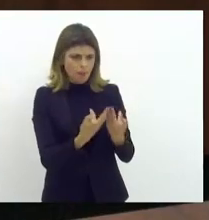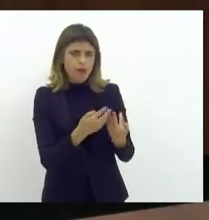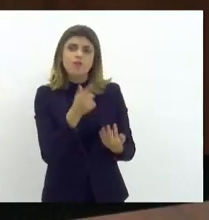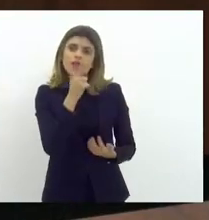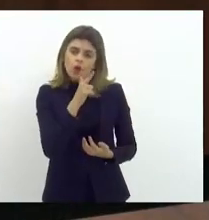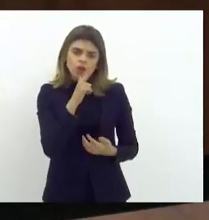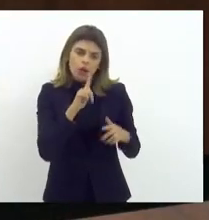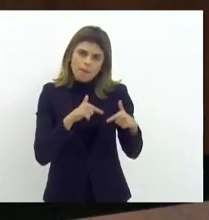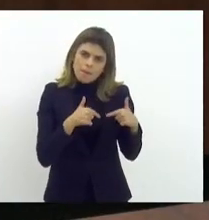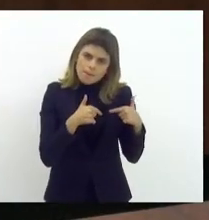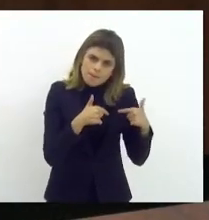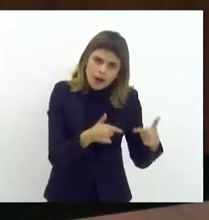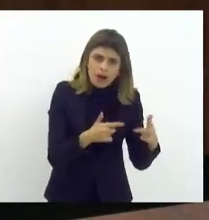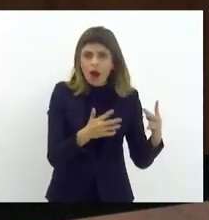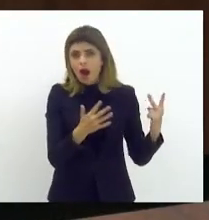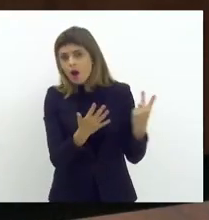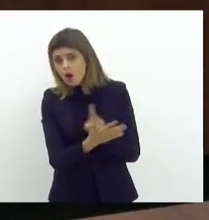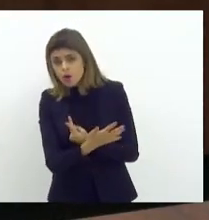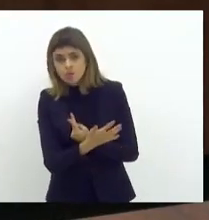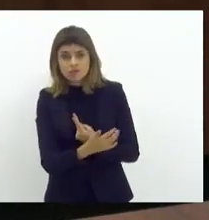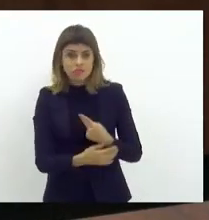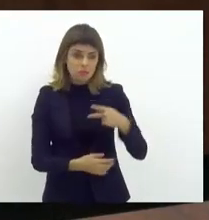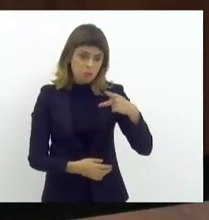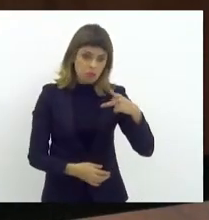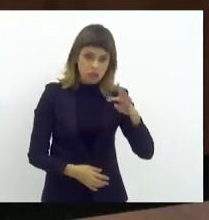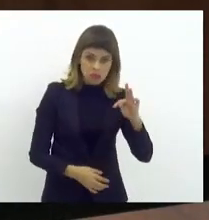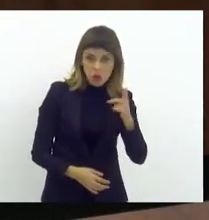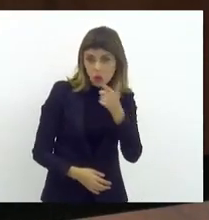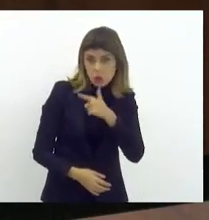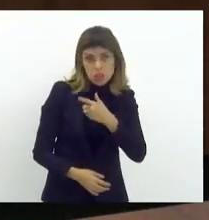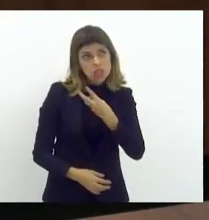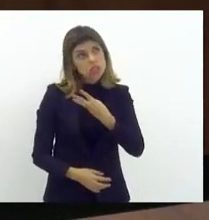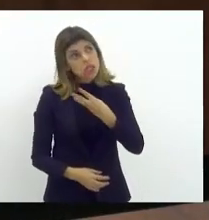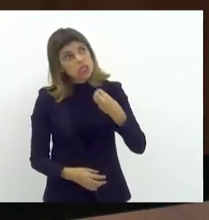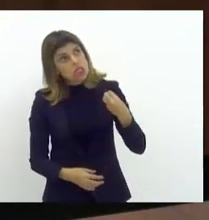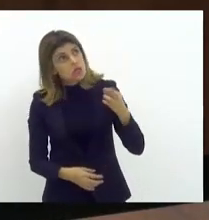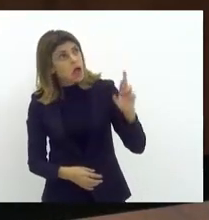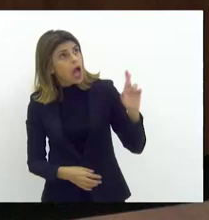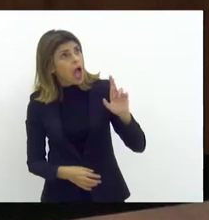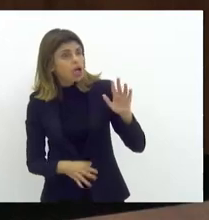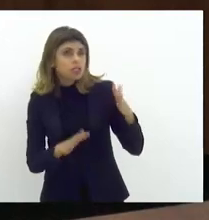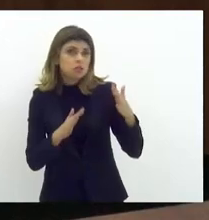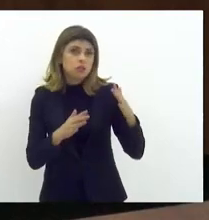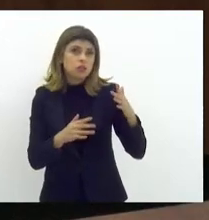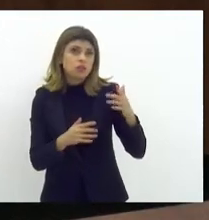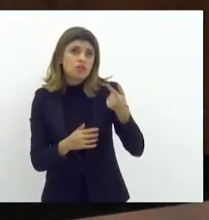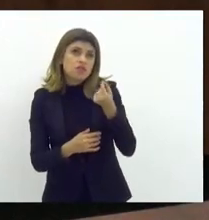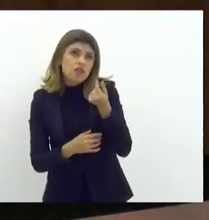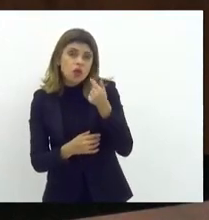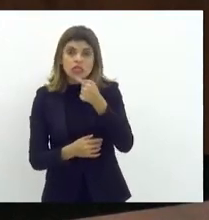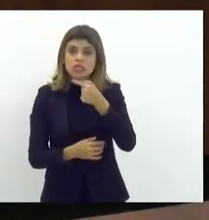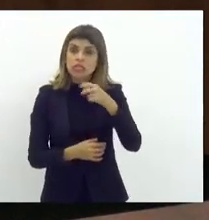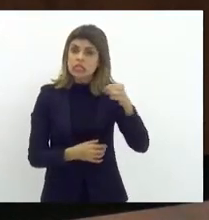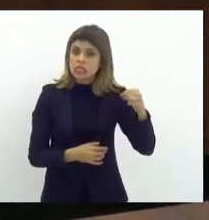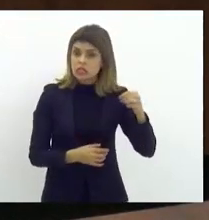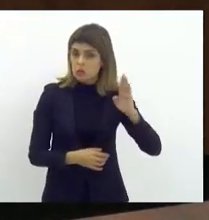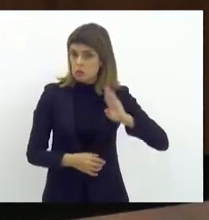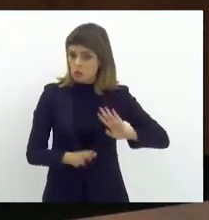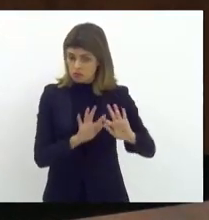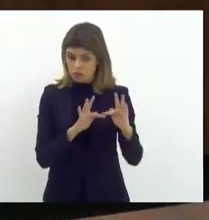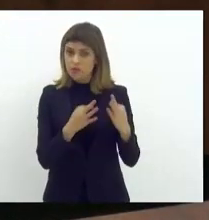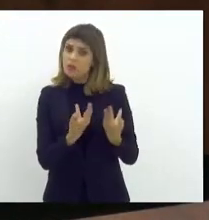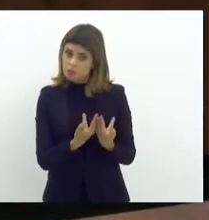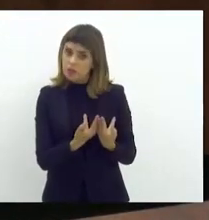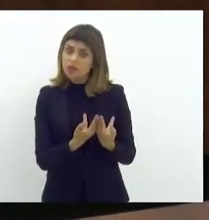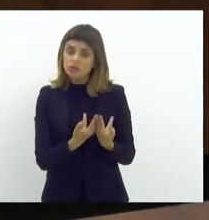aumentar caso a bancada do PT consiga 300 em média vai para 700 com bolsa família e